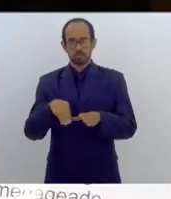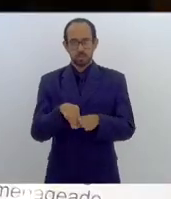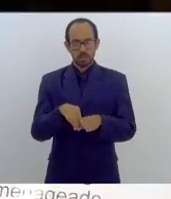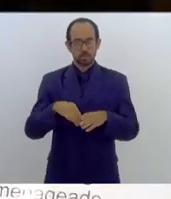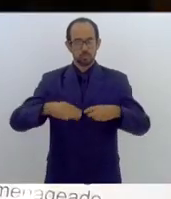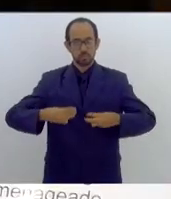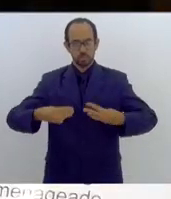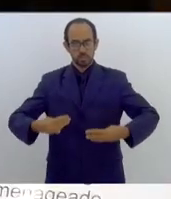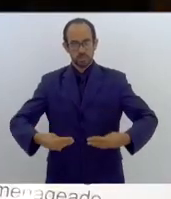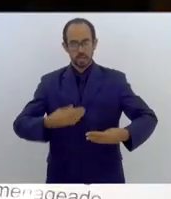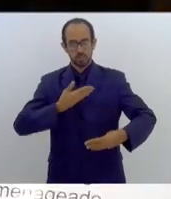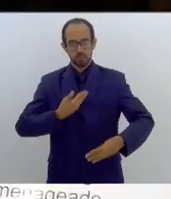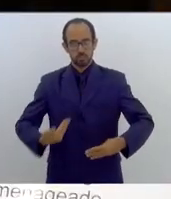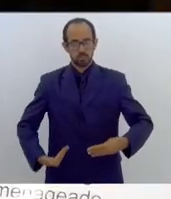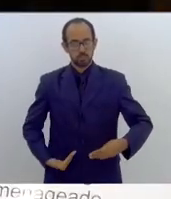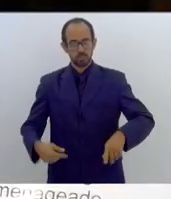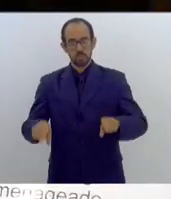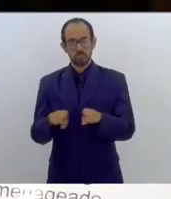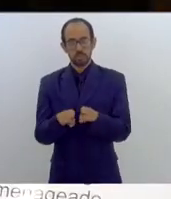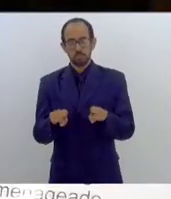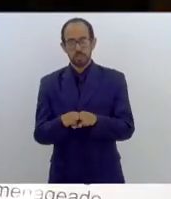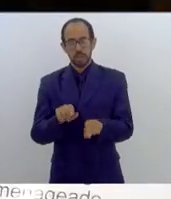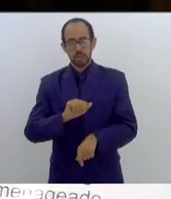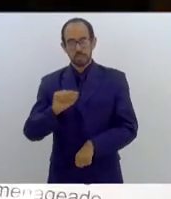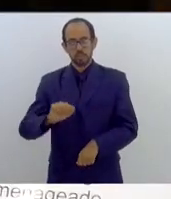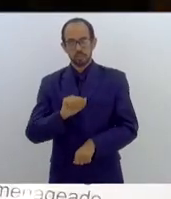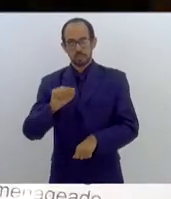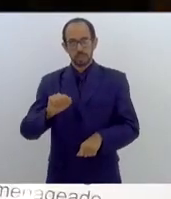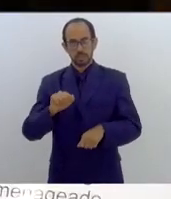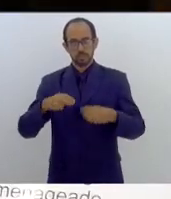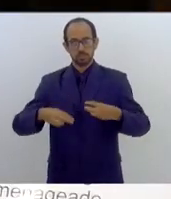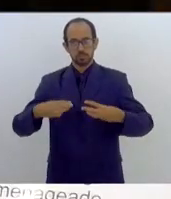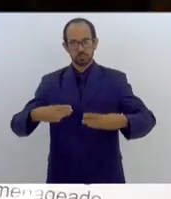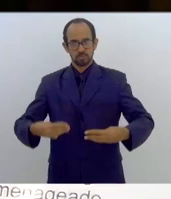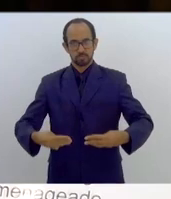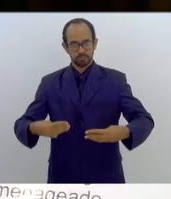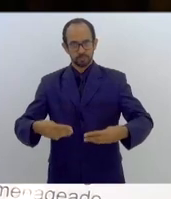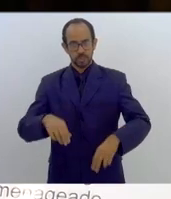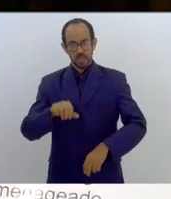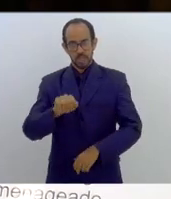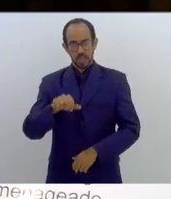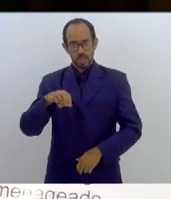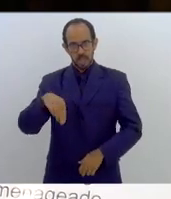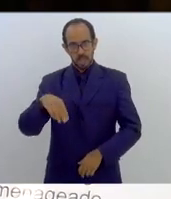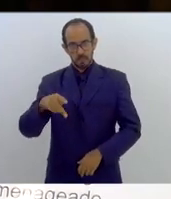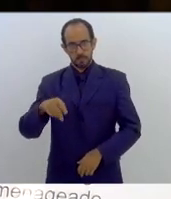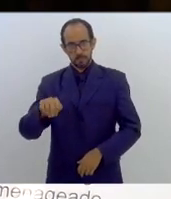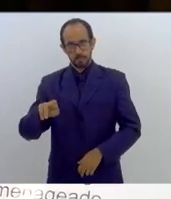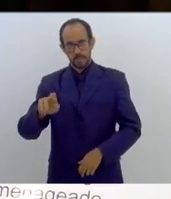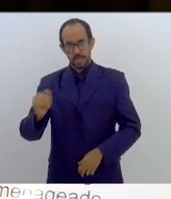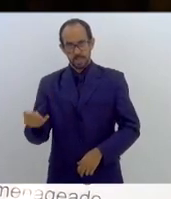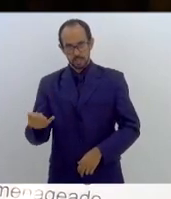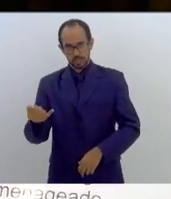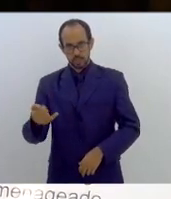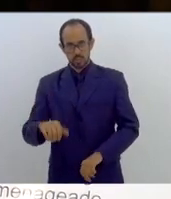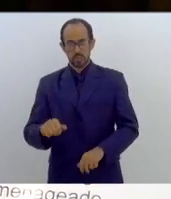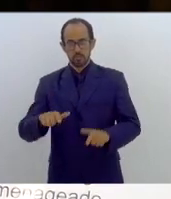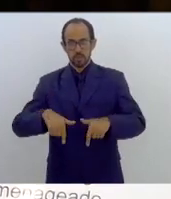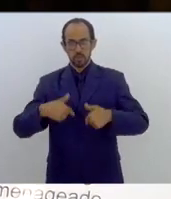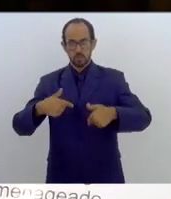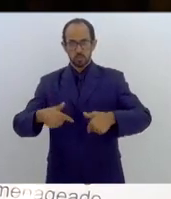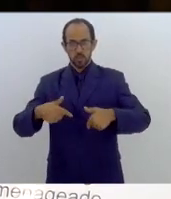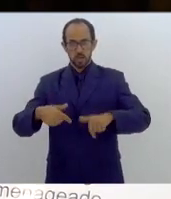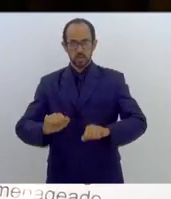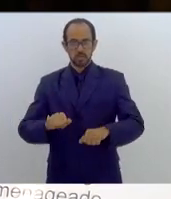e Associação dos Membros do Ministério Público do Estado do Rio de Janeiro, AMPERJ. Foi atuante secretário de Estado